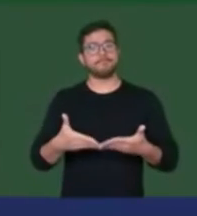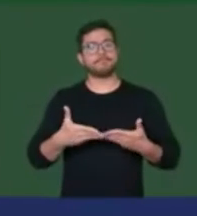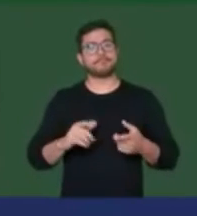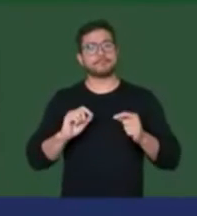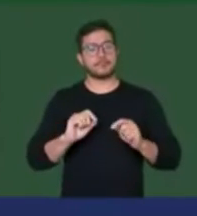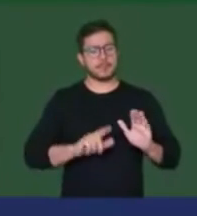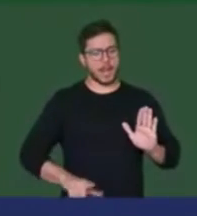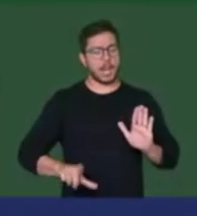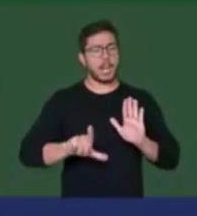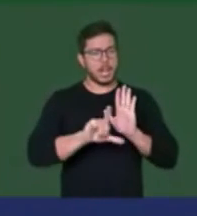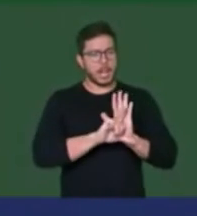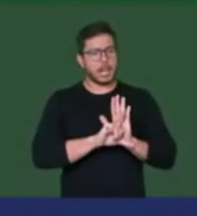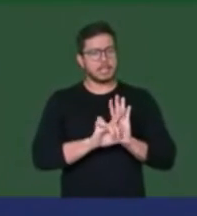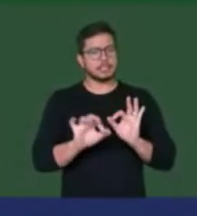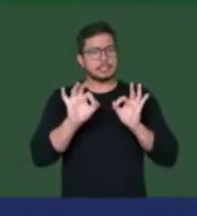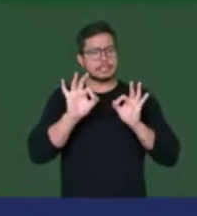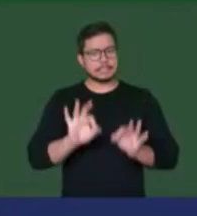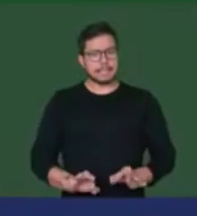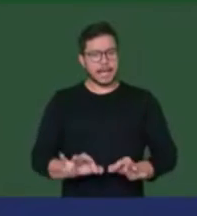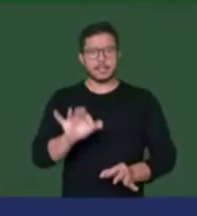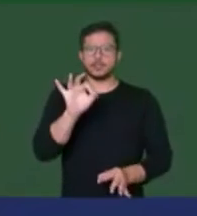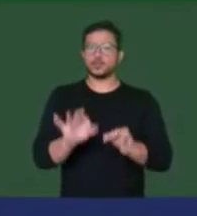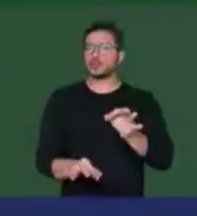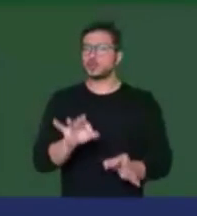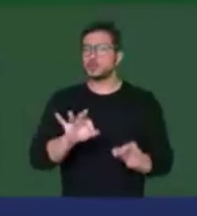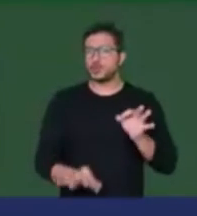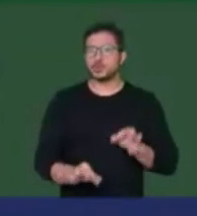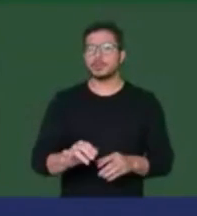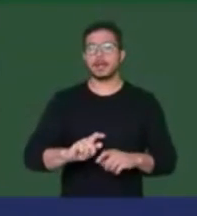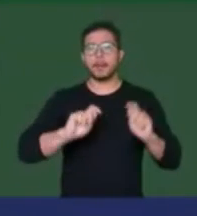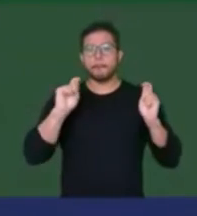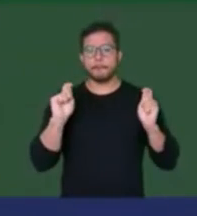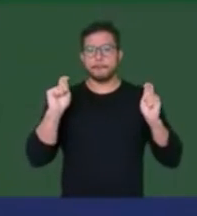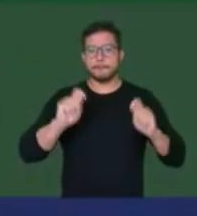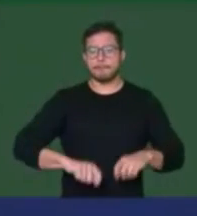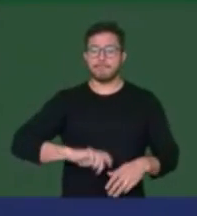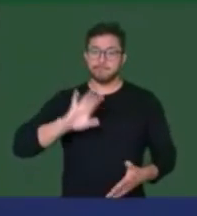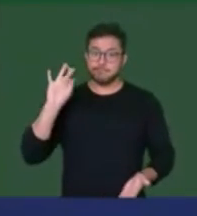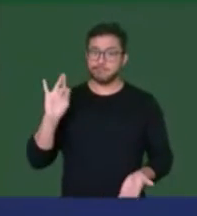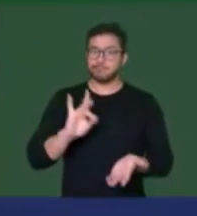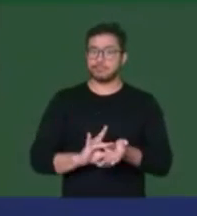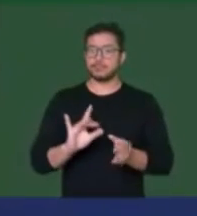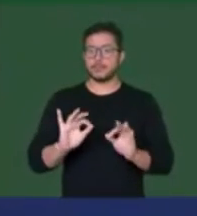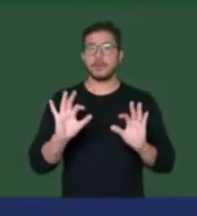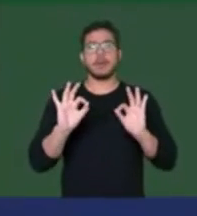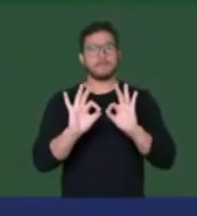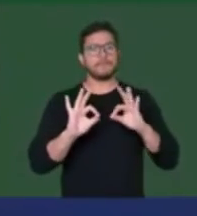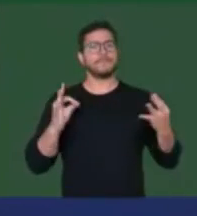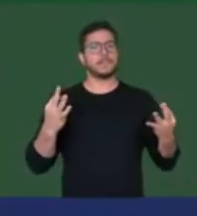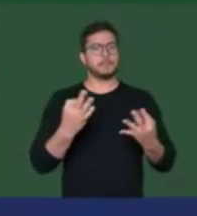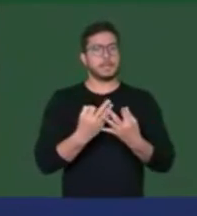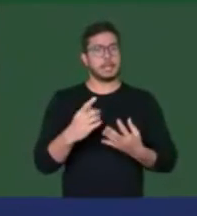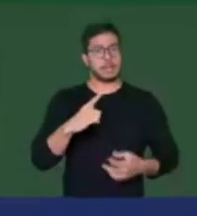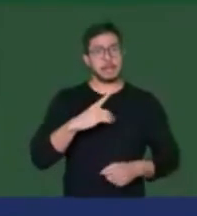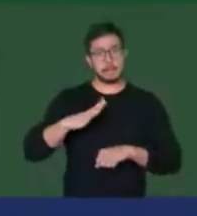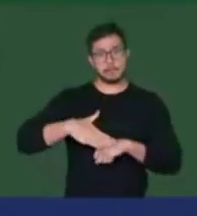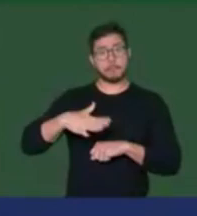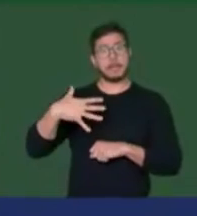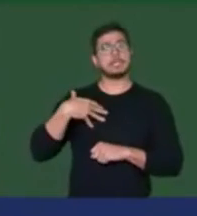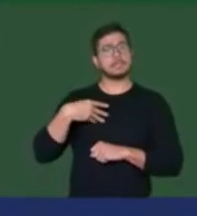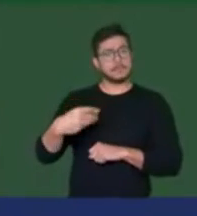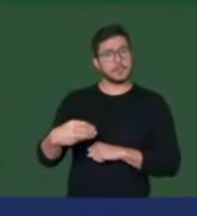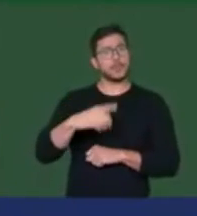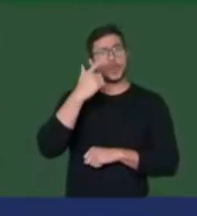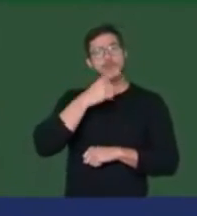que sejam justas, que deem condições às famílias com maior número de filhos de ter um